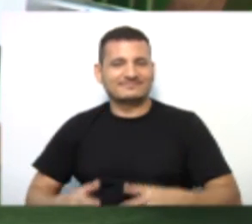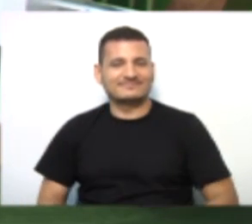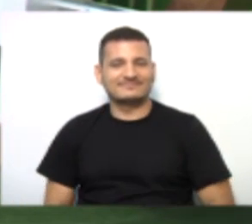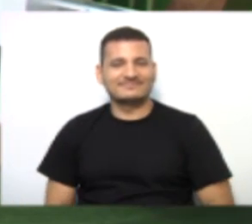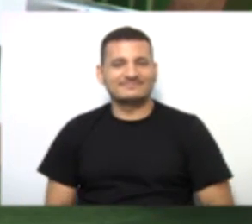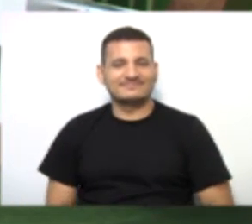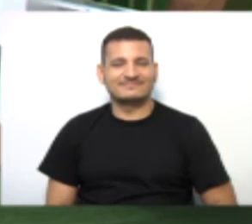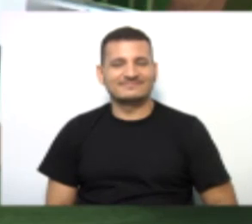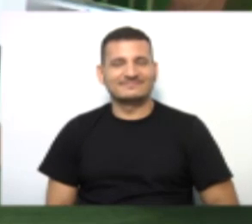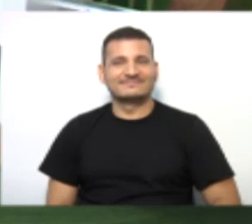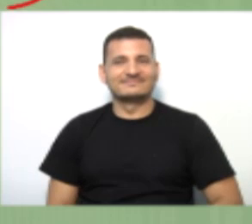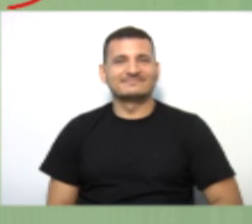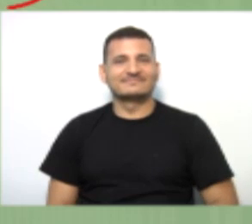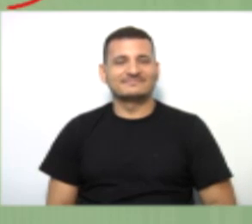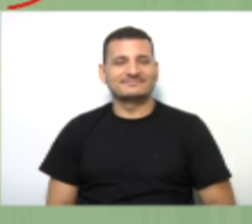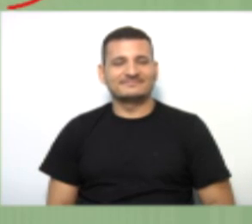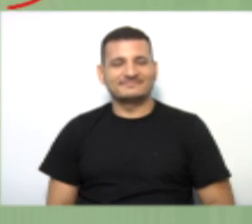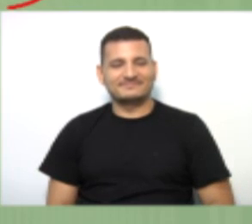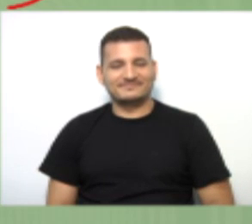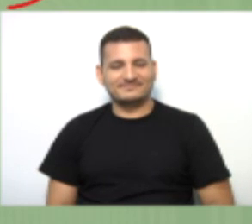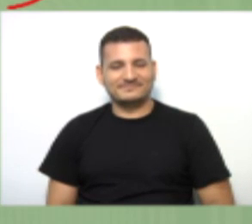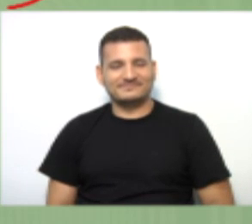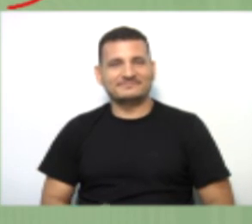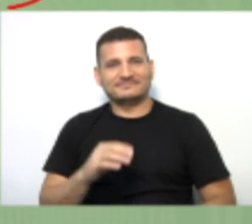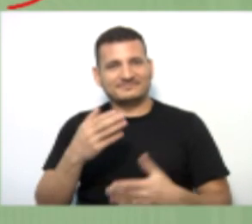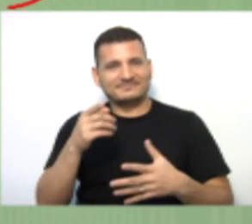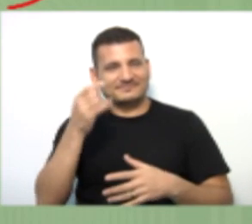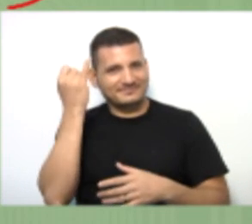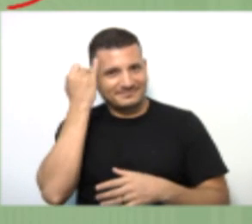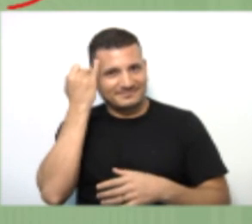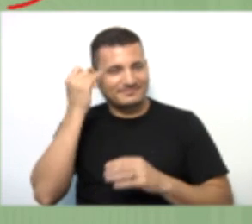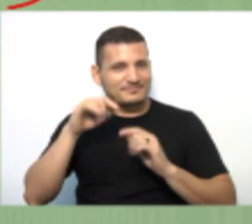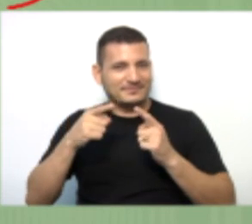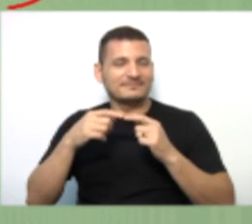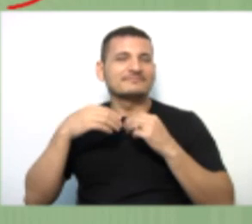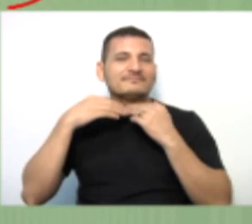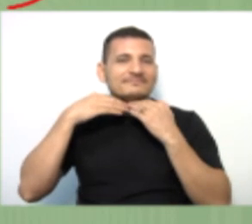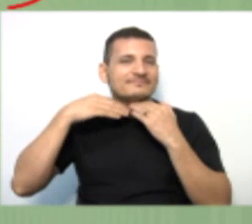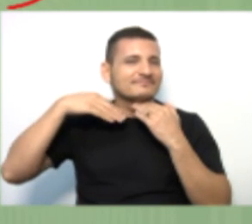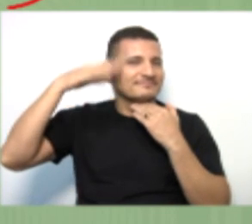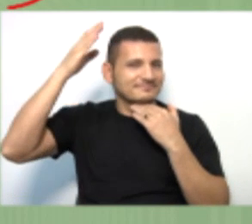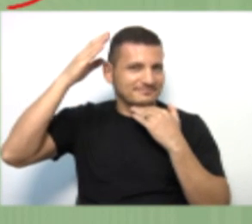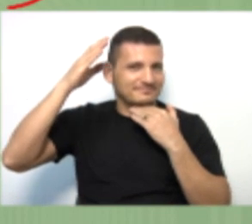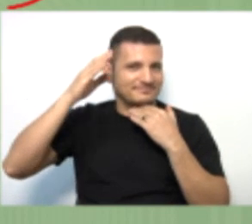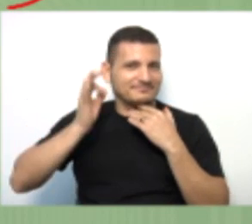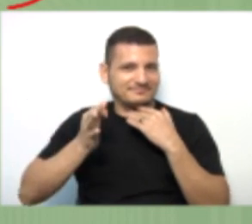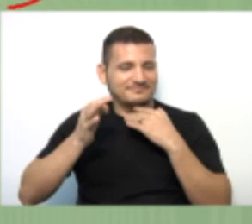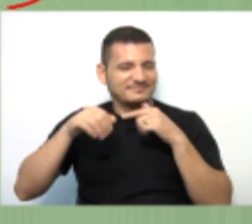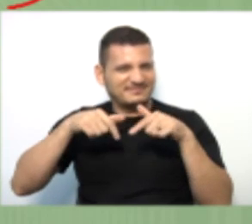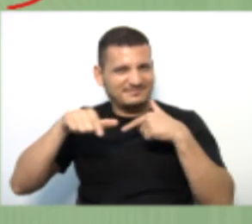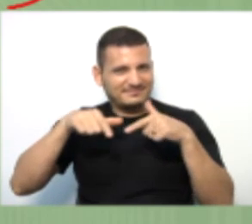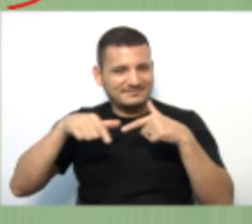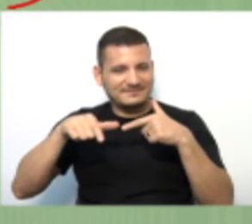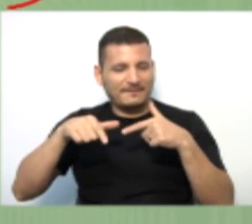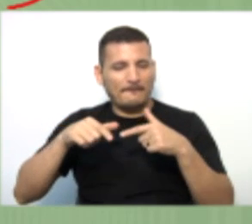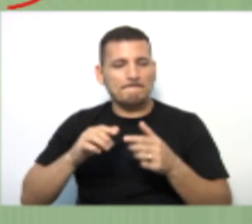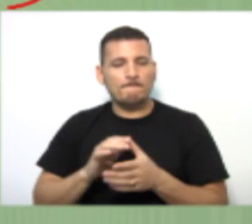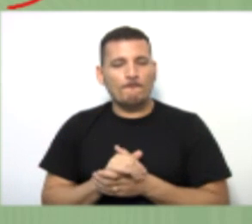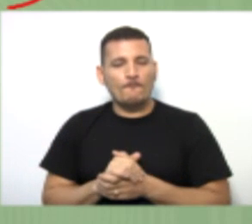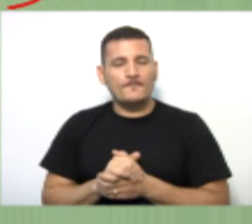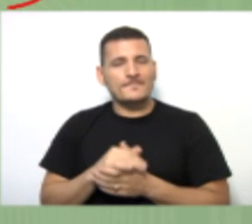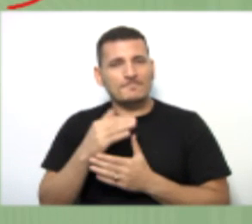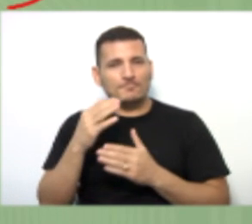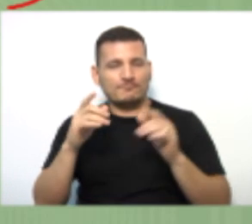cima. É isso mesmo. Então não tem como, ó, você pode ser preguiçoso, mas é do pescoço para cima que você vai trabalhar, tá? Então quem puder tirar aquela